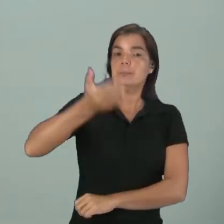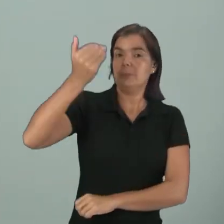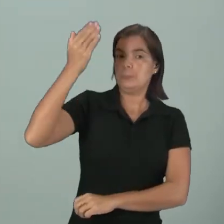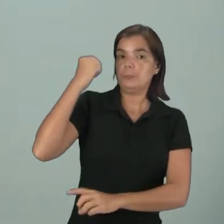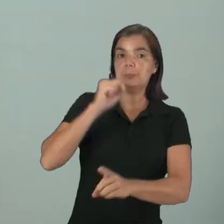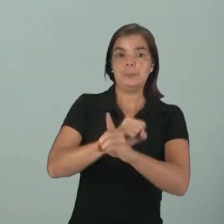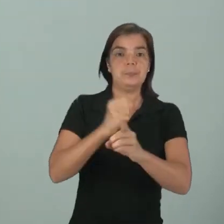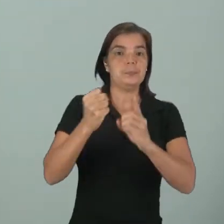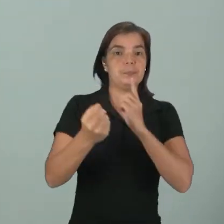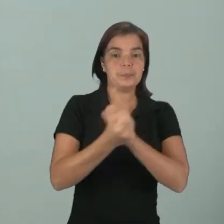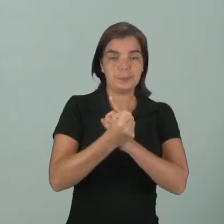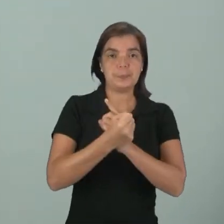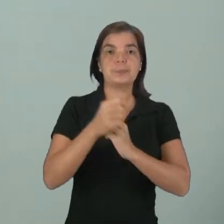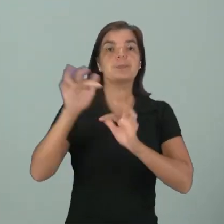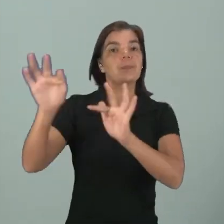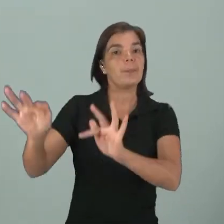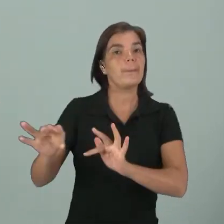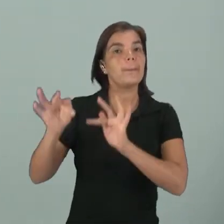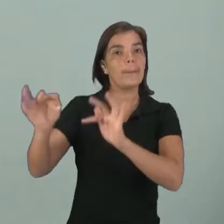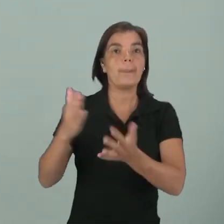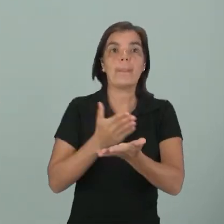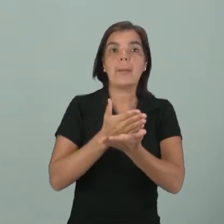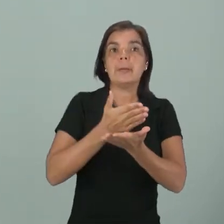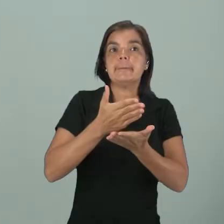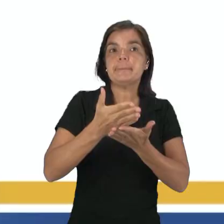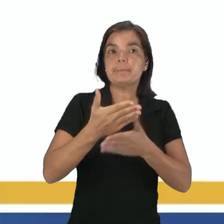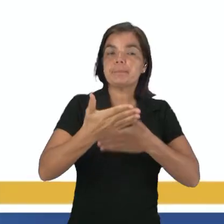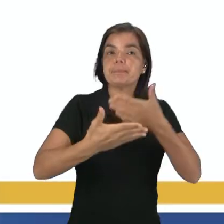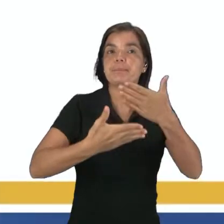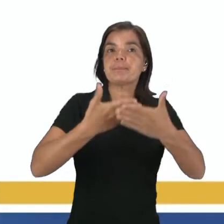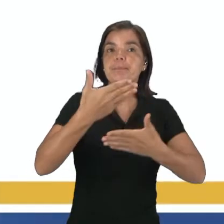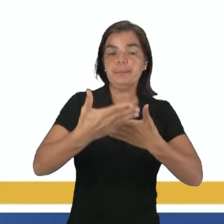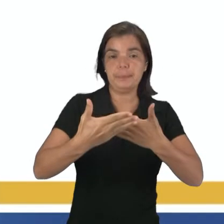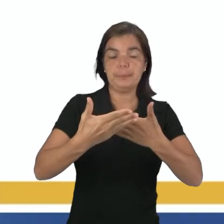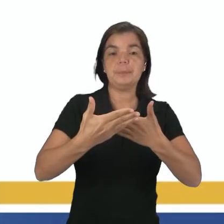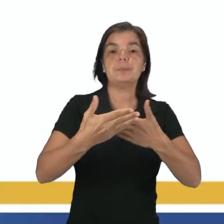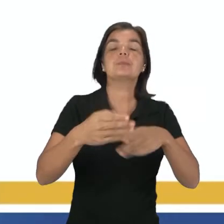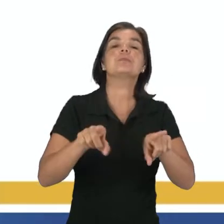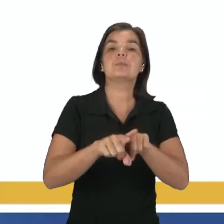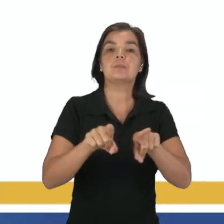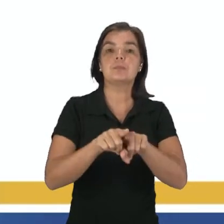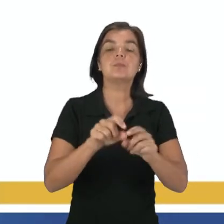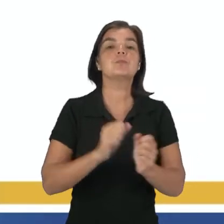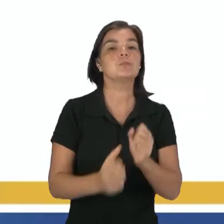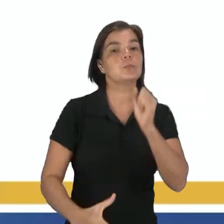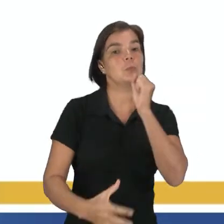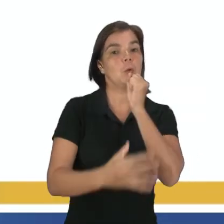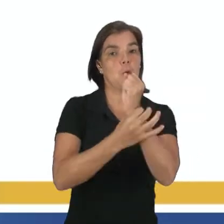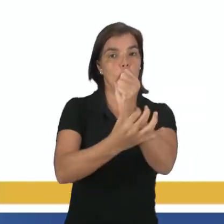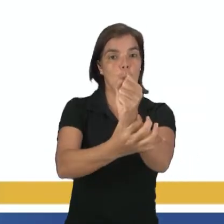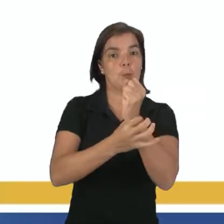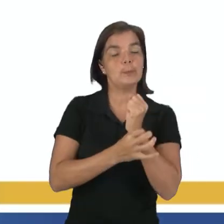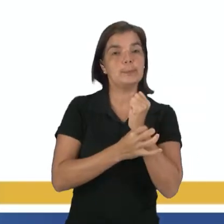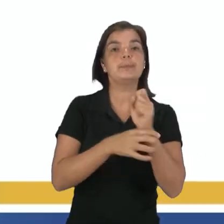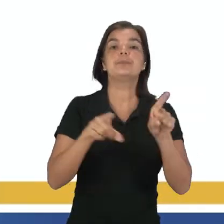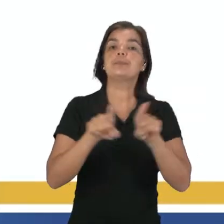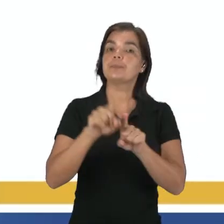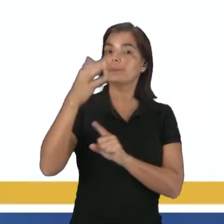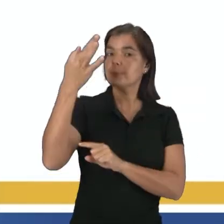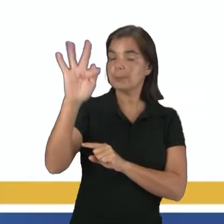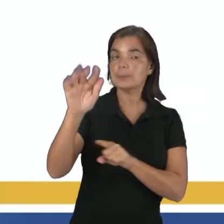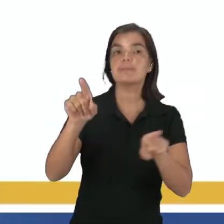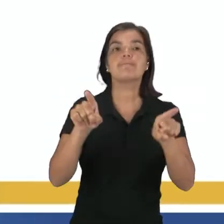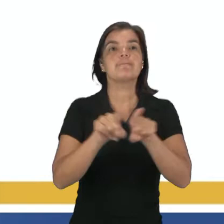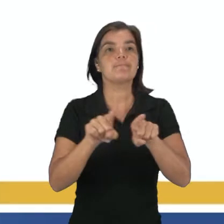da sociedade feudal. Início do processo de queda do absolutismo na Europa e na França. Era